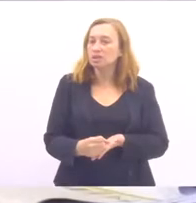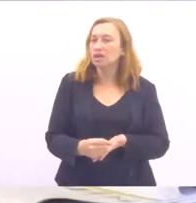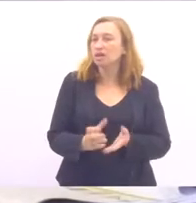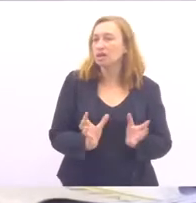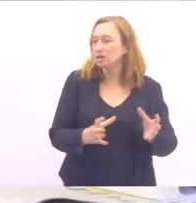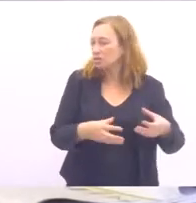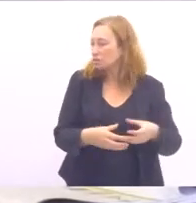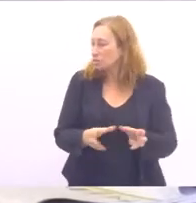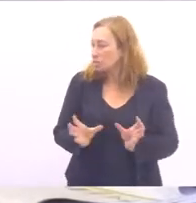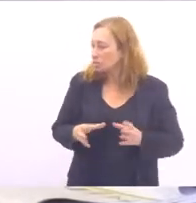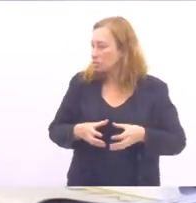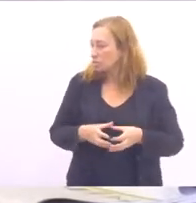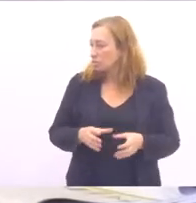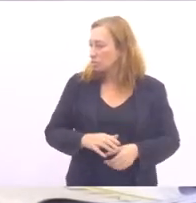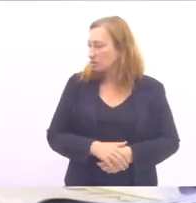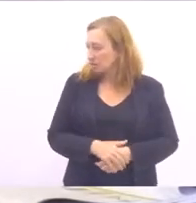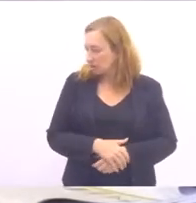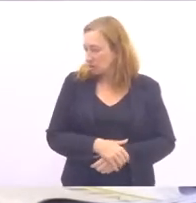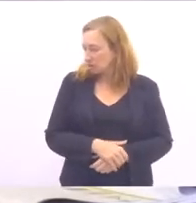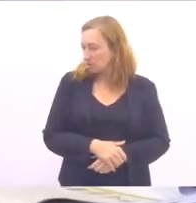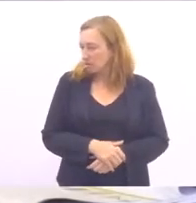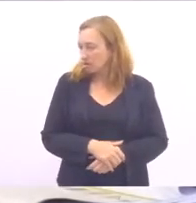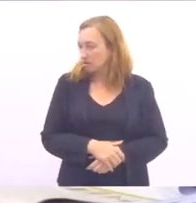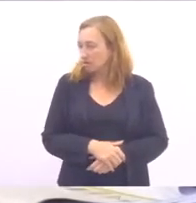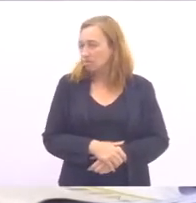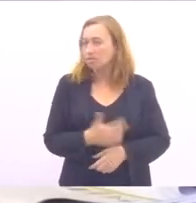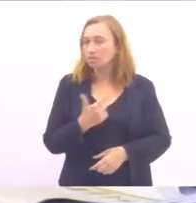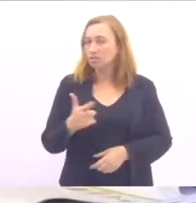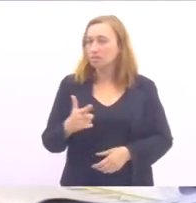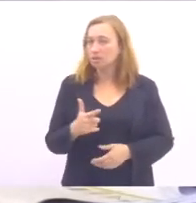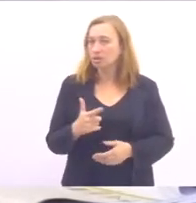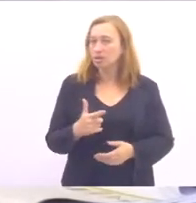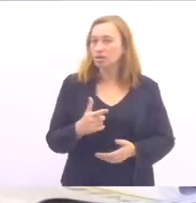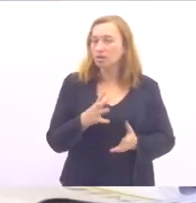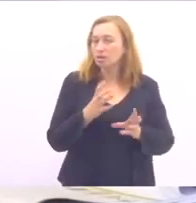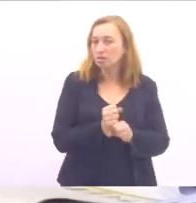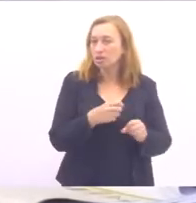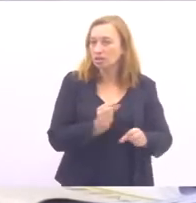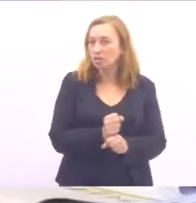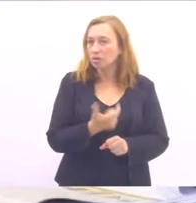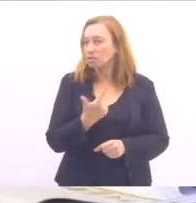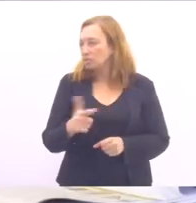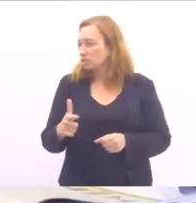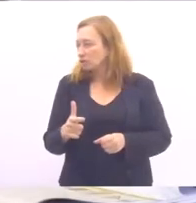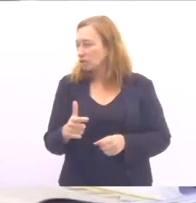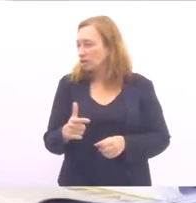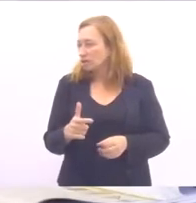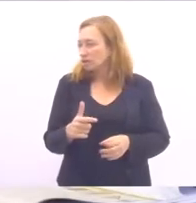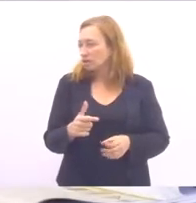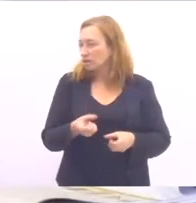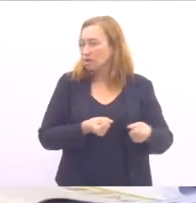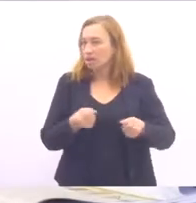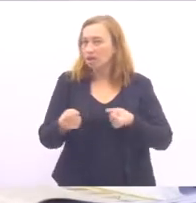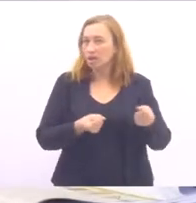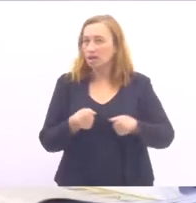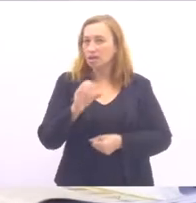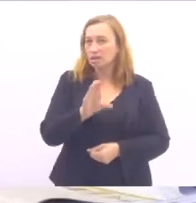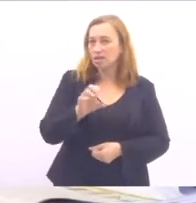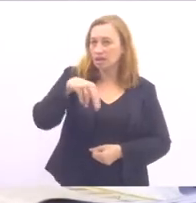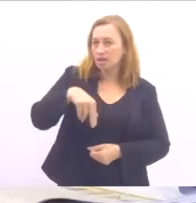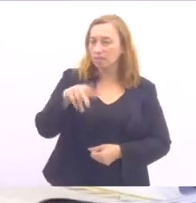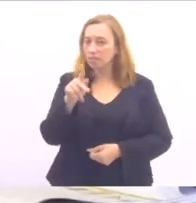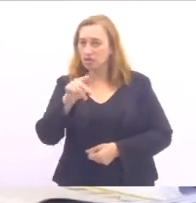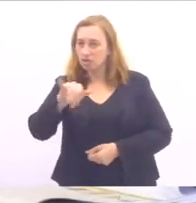cooperativas é que elas não têm contador, não têm carro, não têm CNPJ, não têm isso, não têm aquilo,